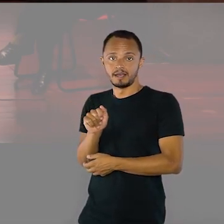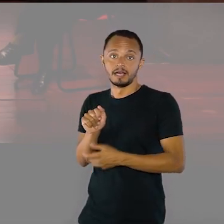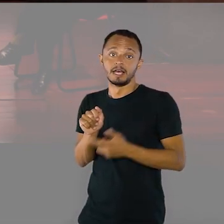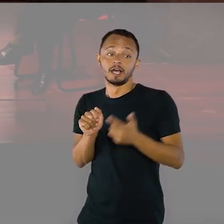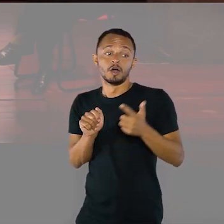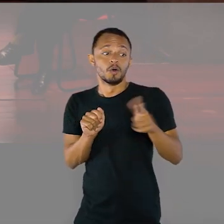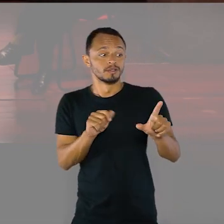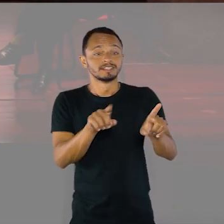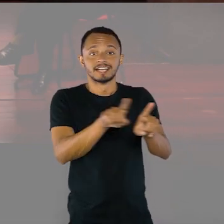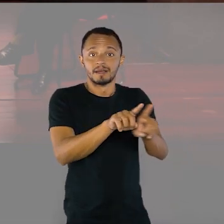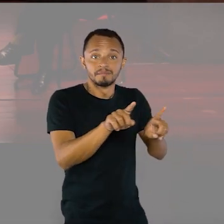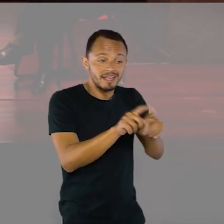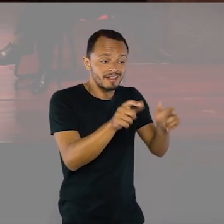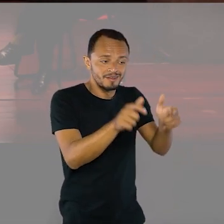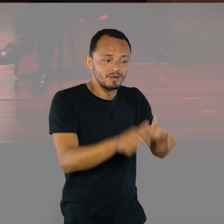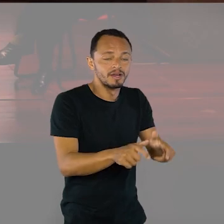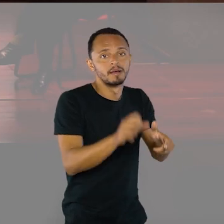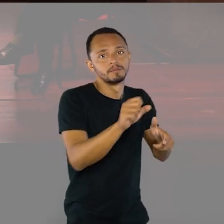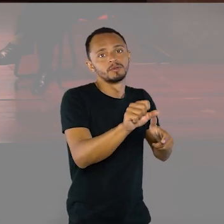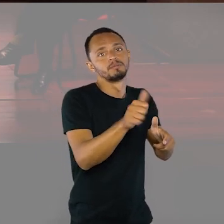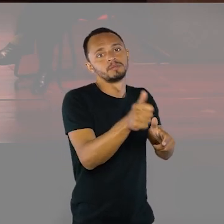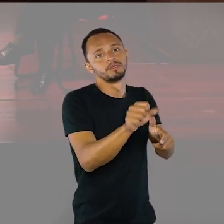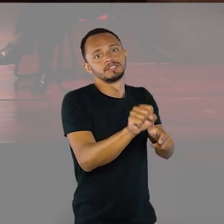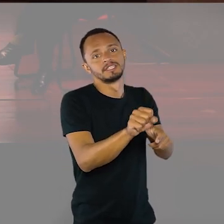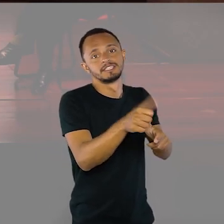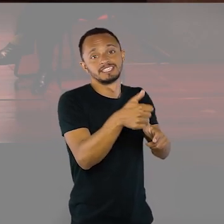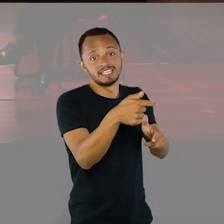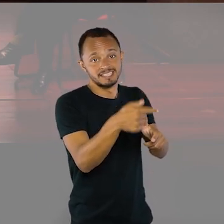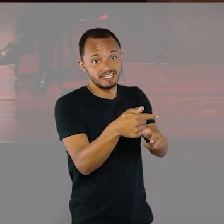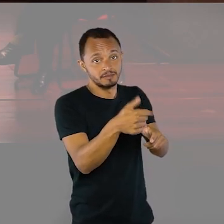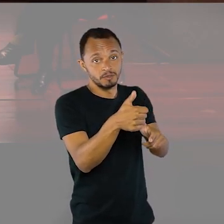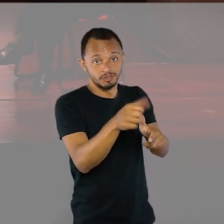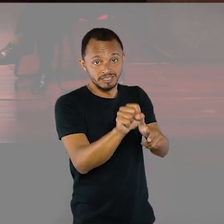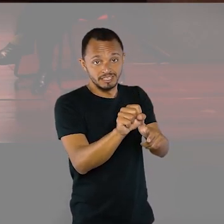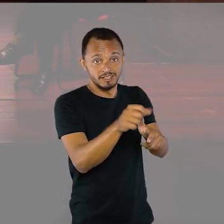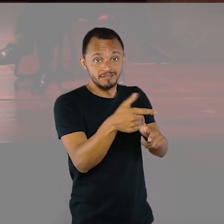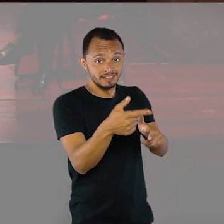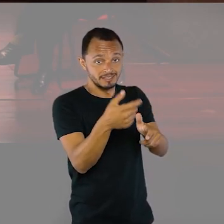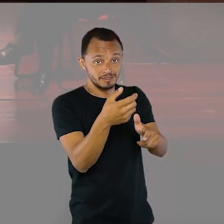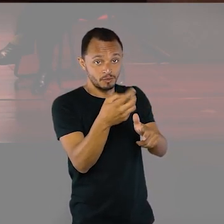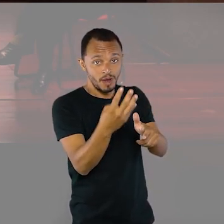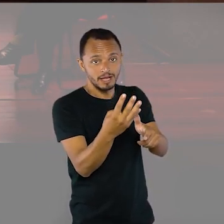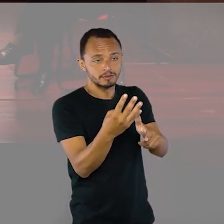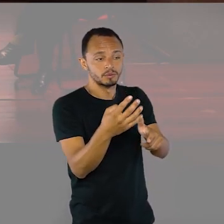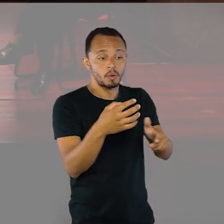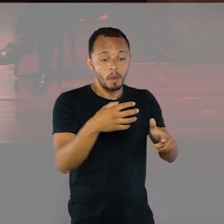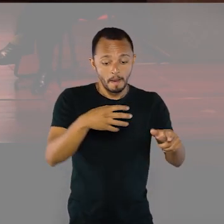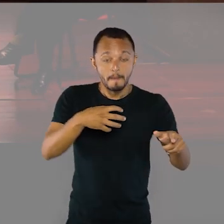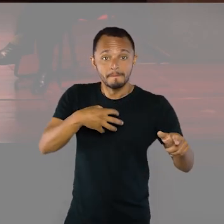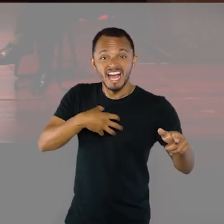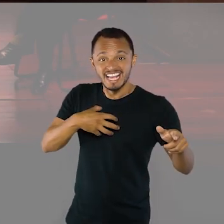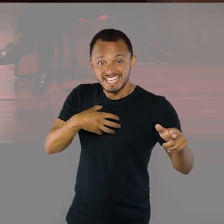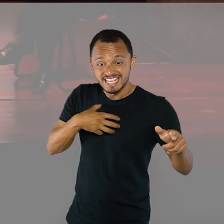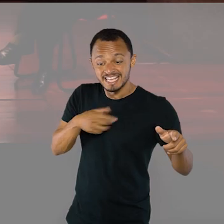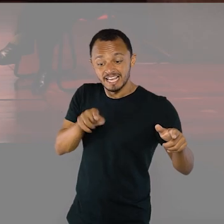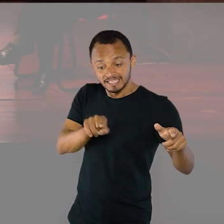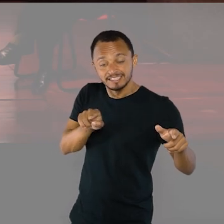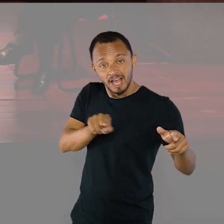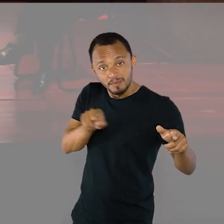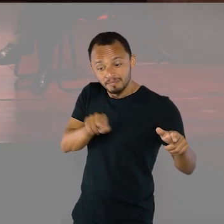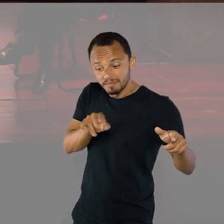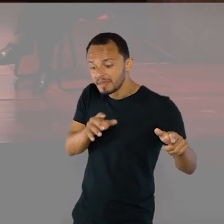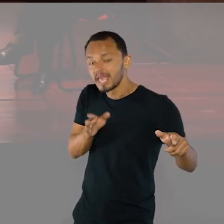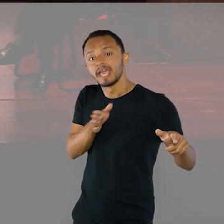os grandes heróis de 1817 e 1824, como foi Frei Caneca. Bahia encomenda